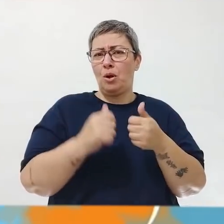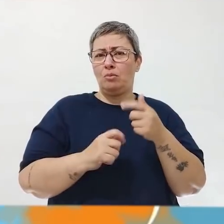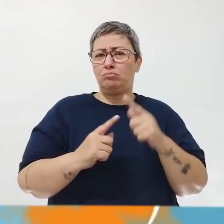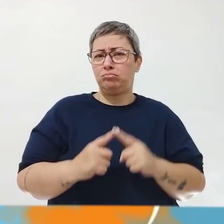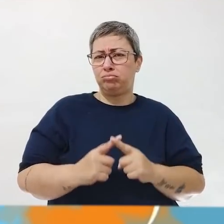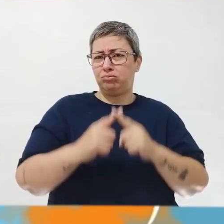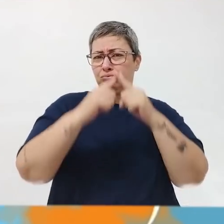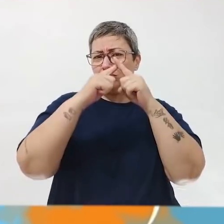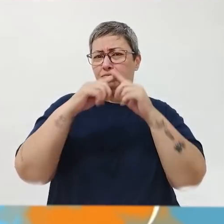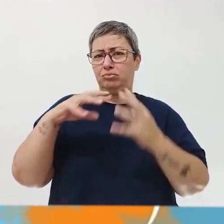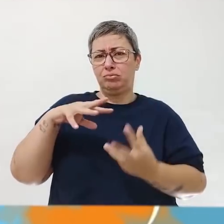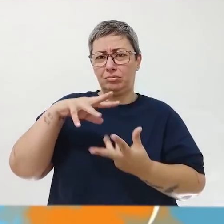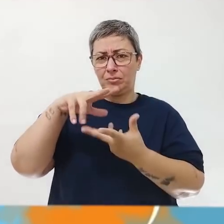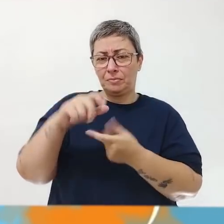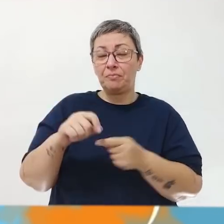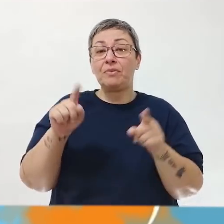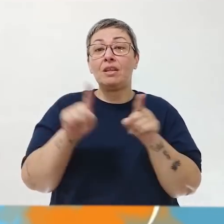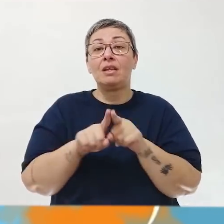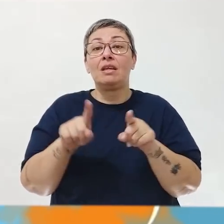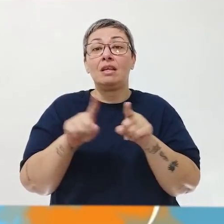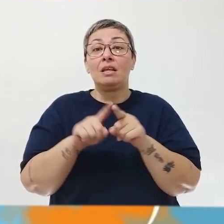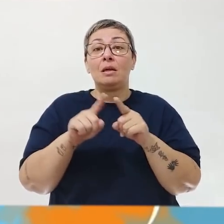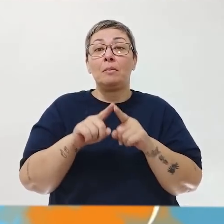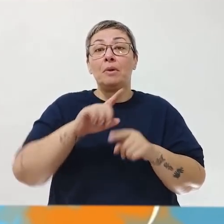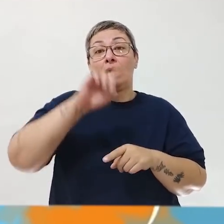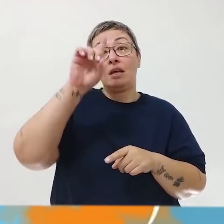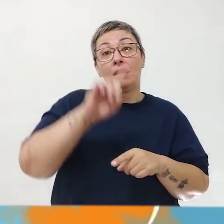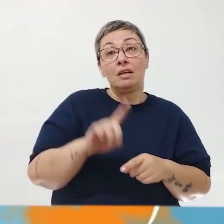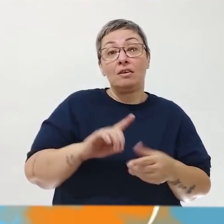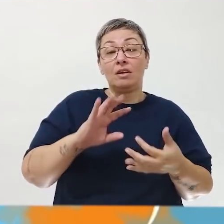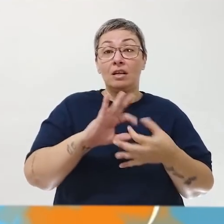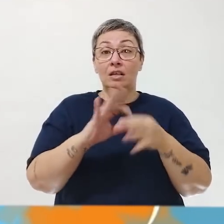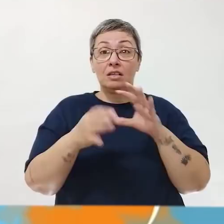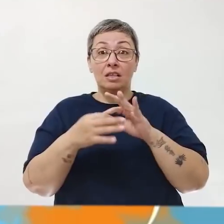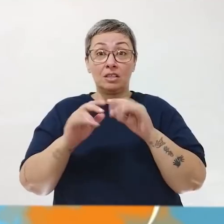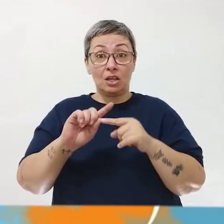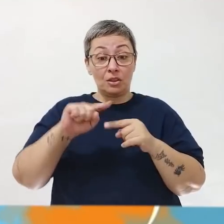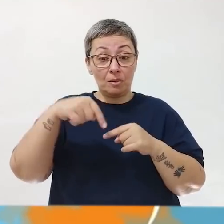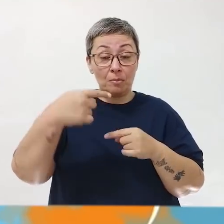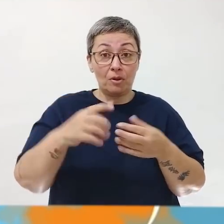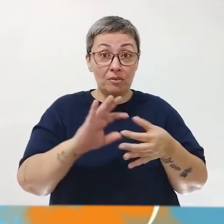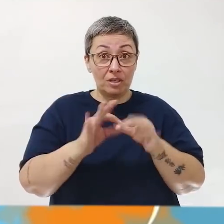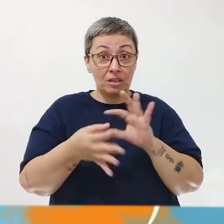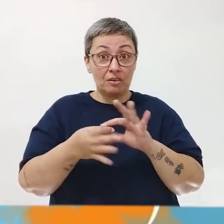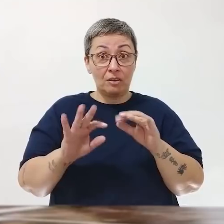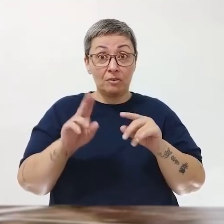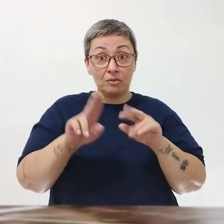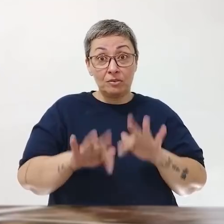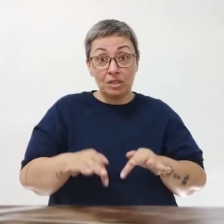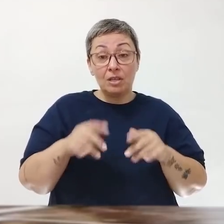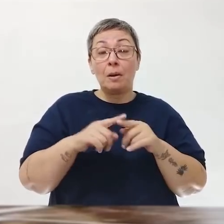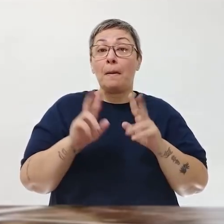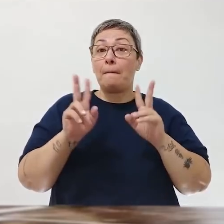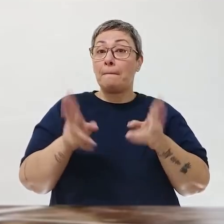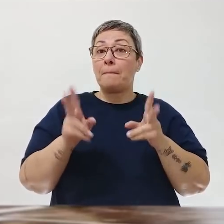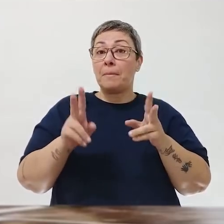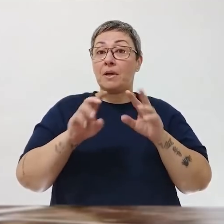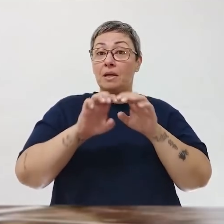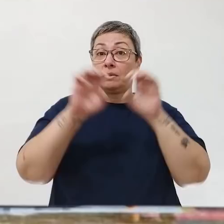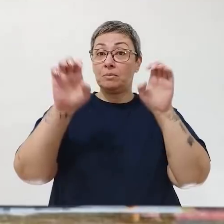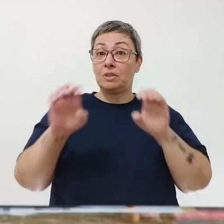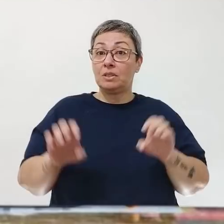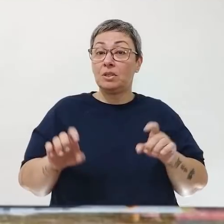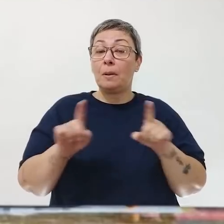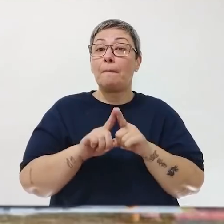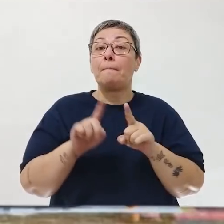jogos espalhados pelo mundo. Assim como as Paralimpíadas, que acontecem logo após as Olimpíadas, utilizando a mesma estrutura,